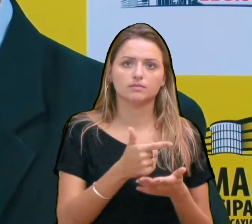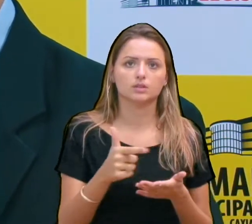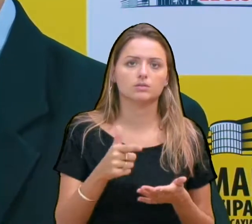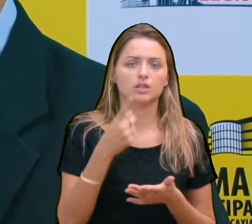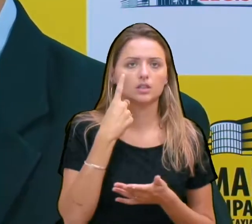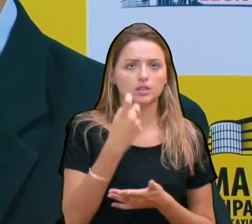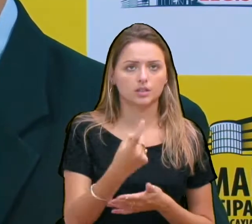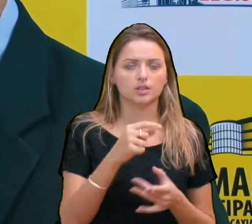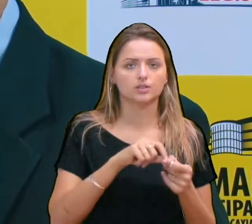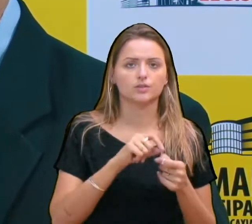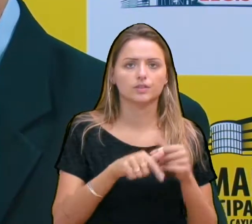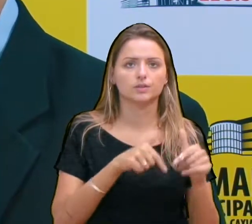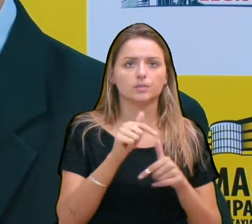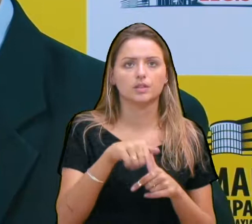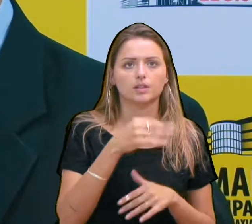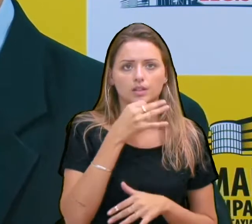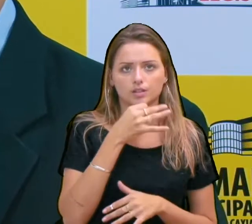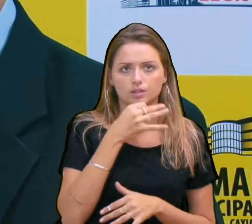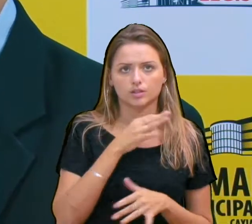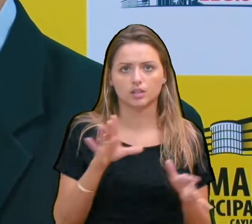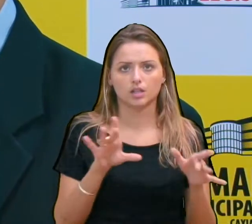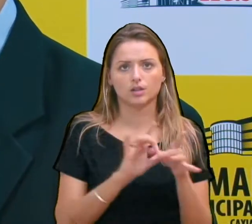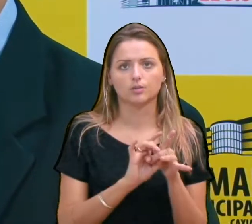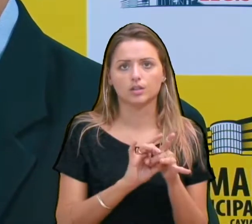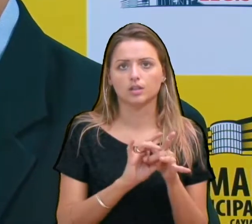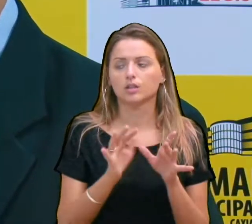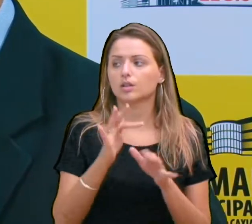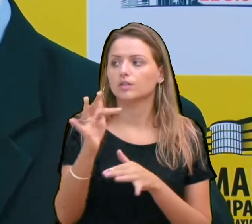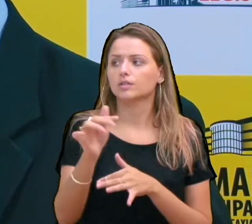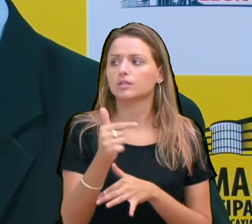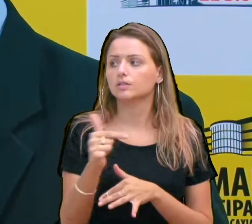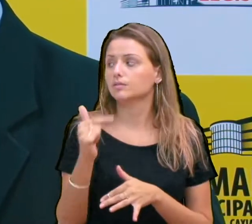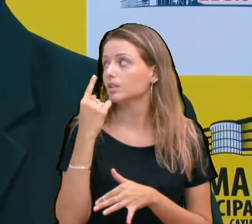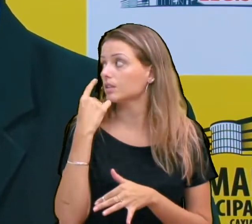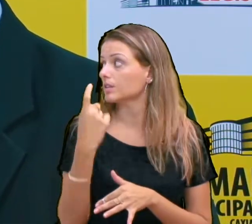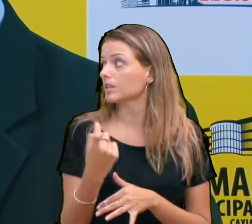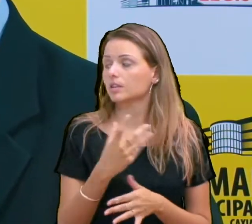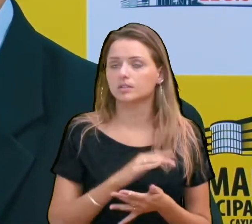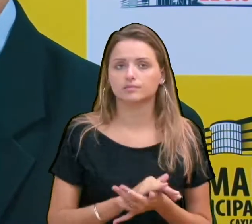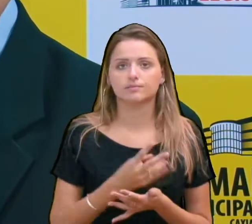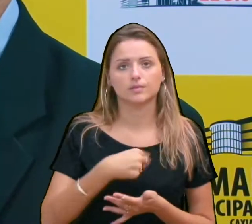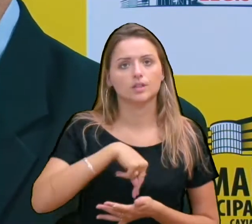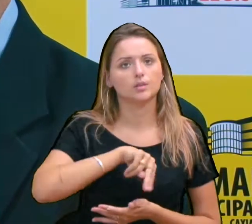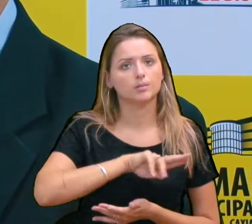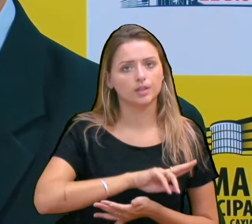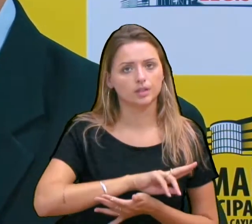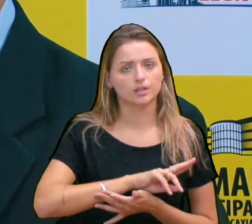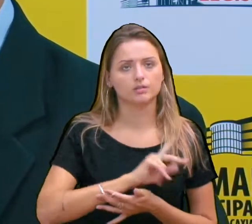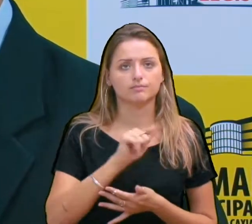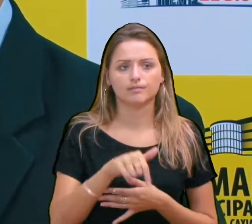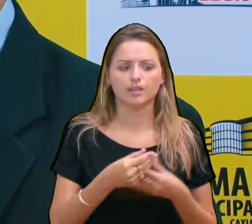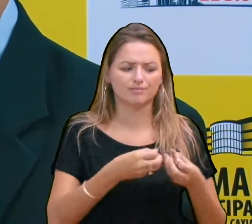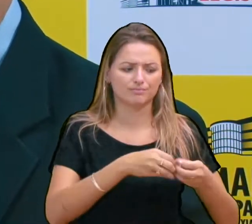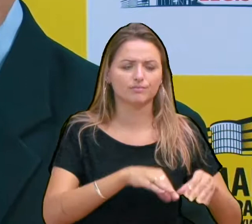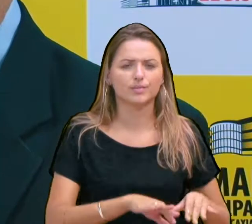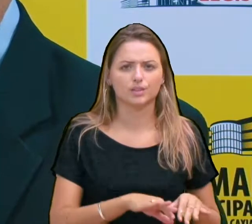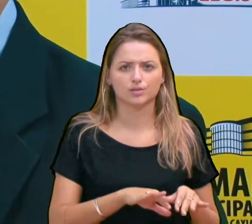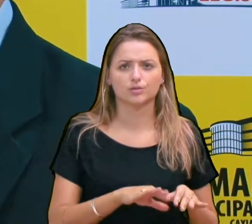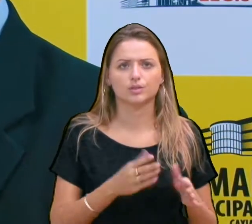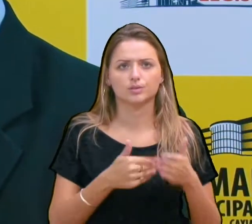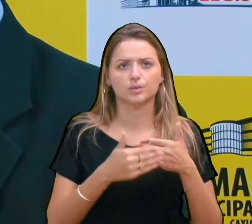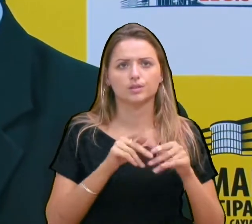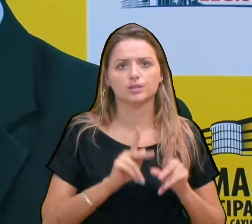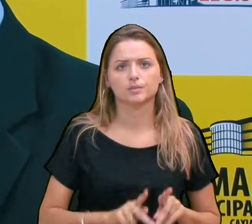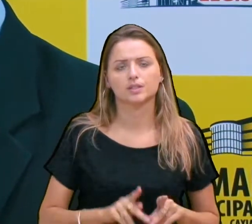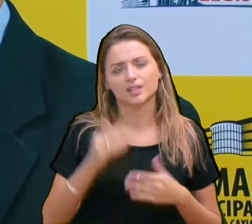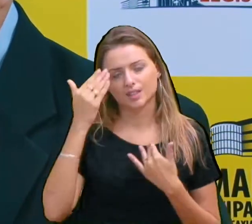interesse de fazer esse serviço em Caxias. Essa parceria com a União não nos interessa. E para nós isso aí é um prejuízo muito grande para a nossa